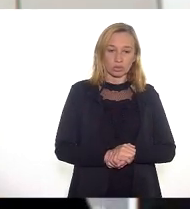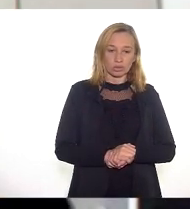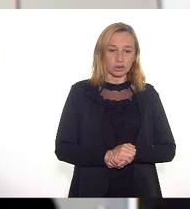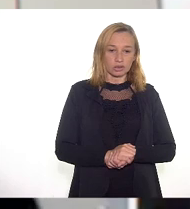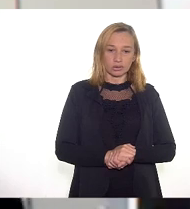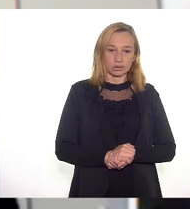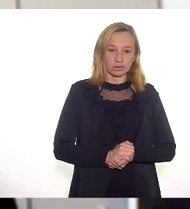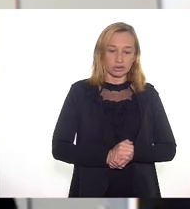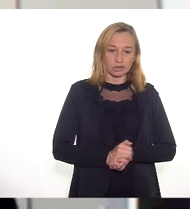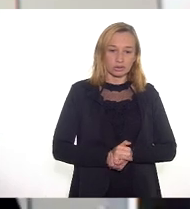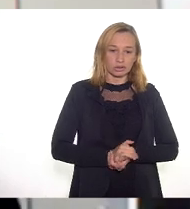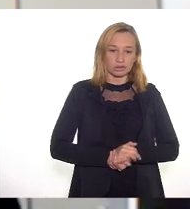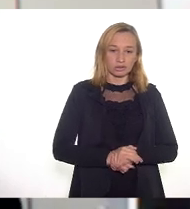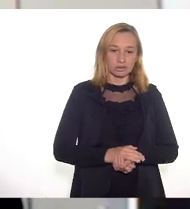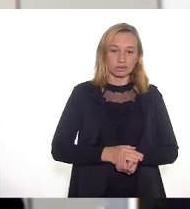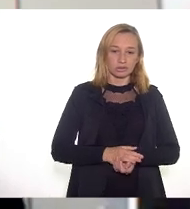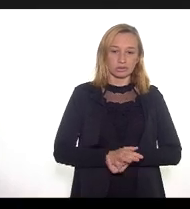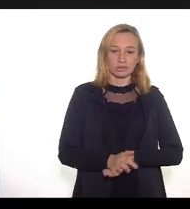declarar. Para declarar, André.